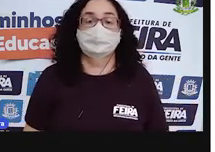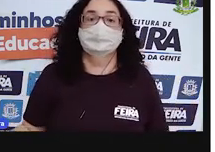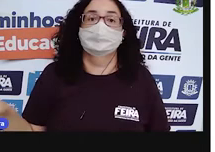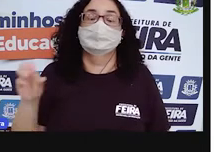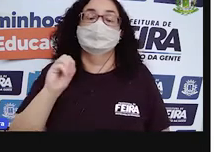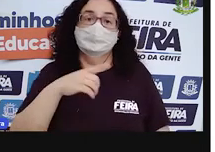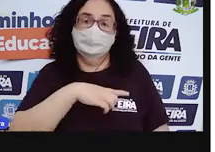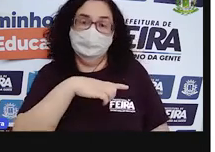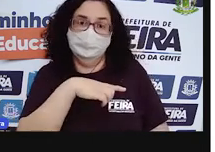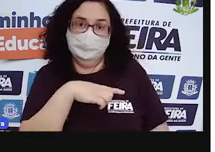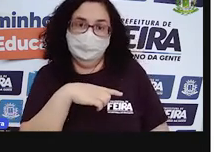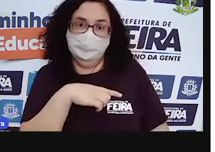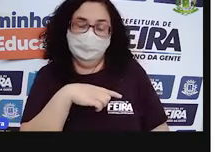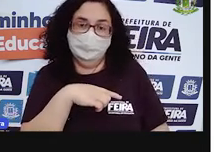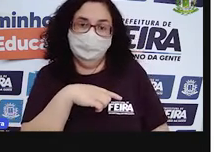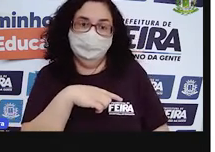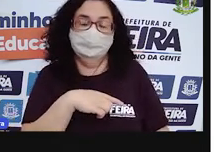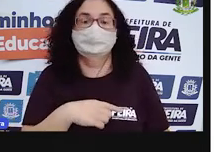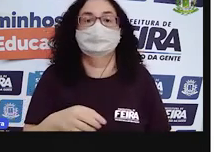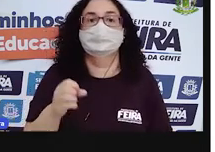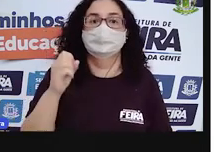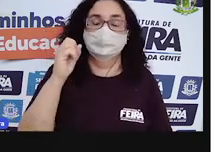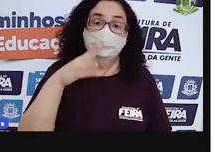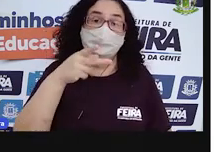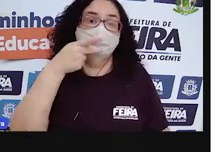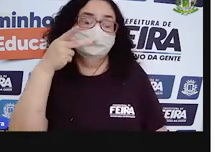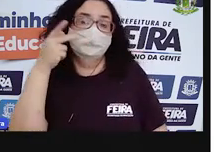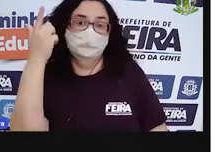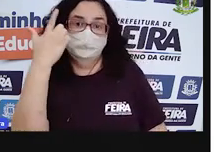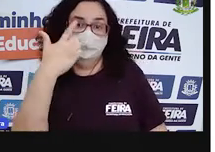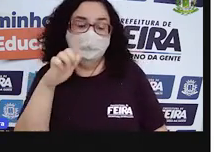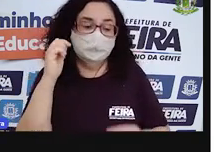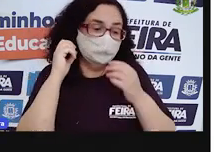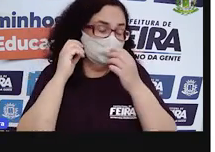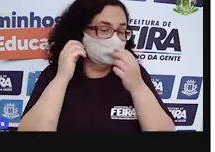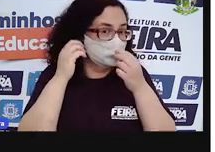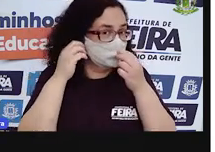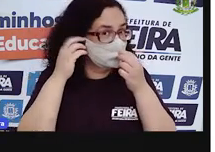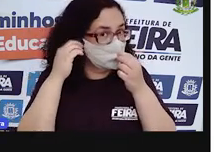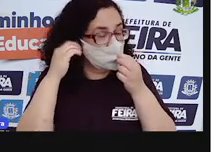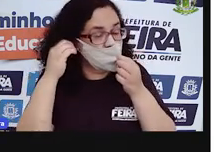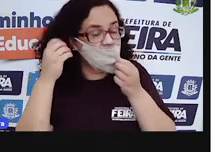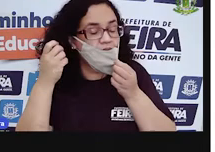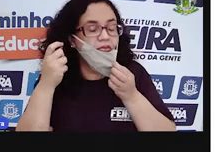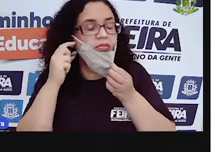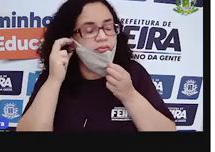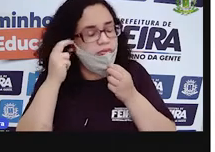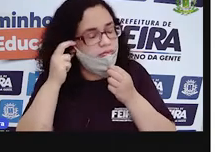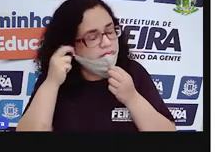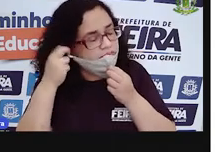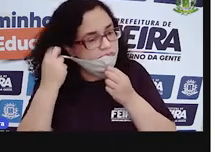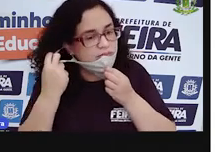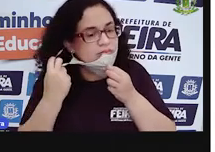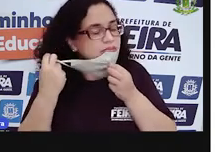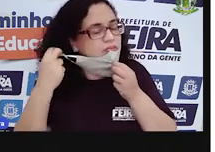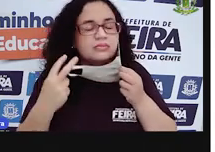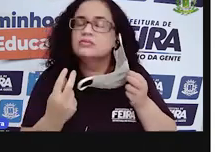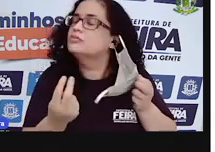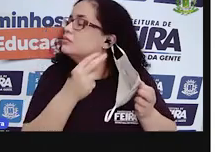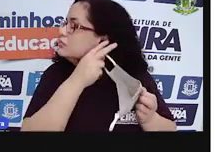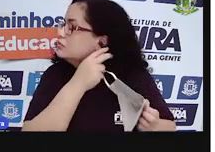bom é isso né Vale de novo falar que nós somos um independente da cor da nossa pele